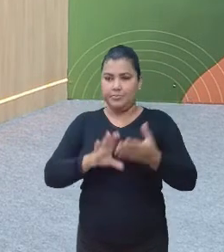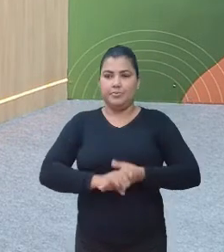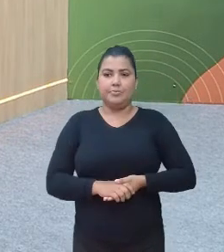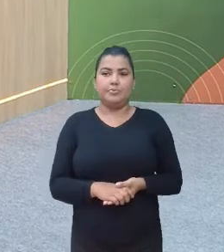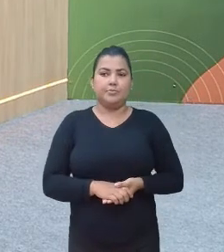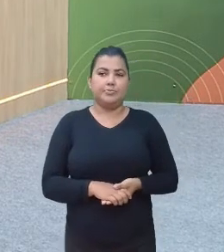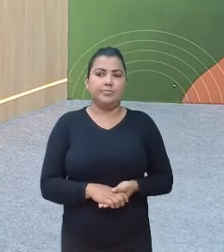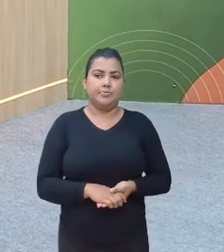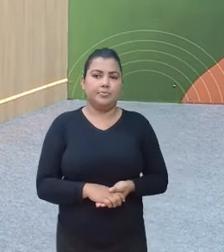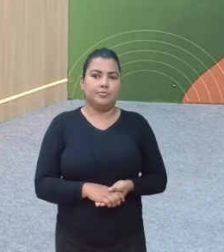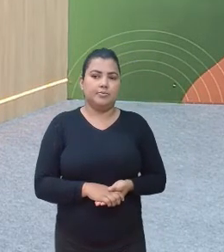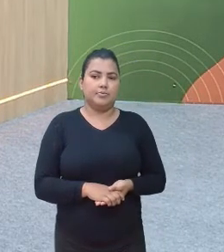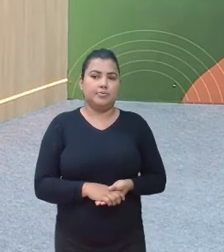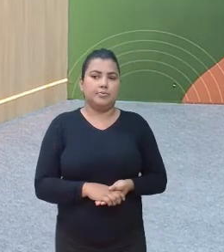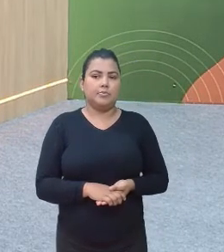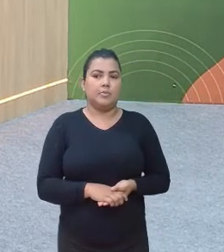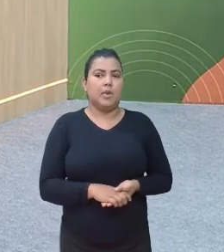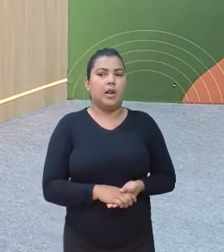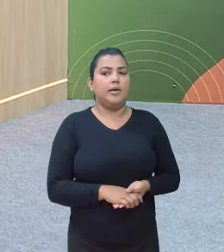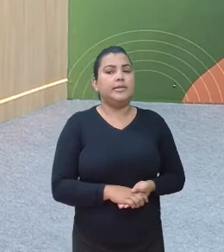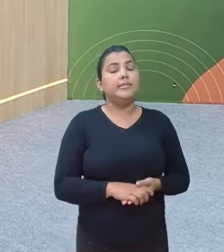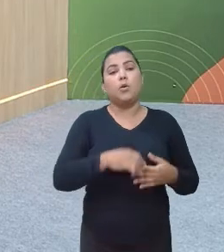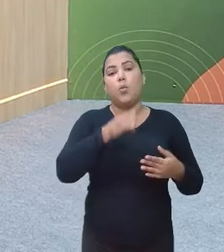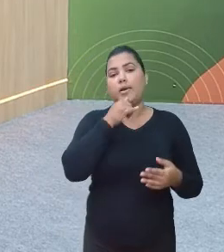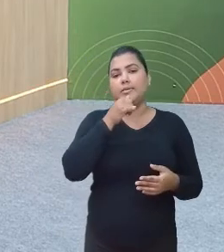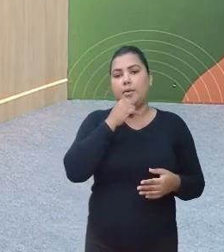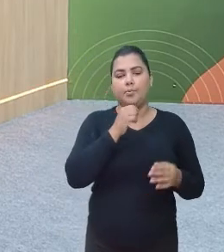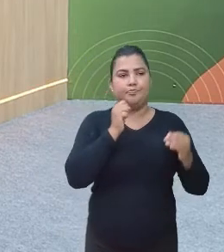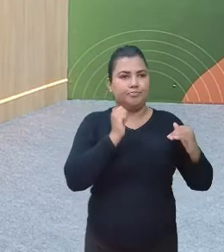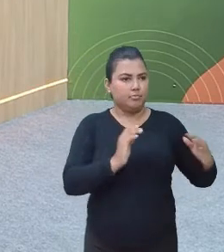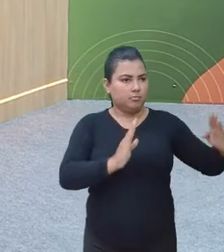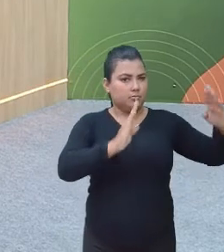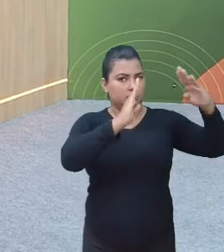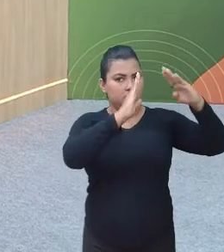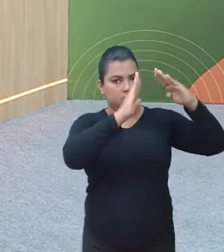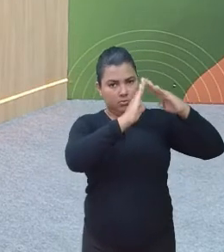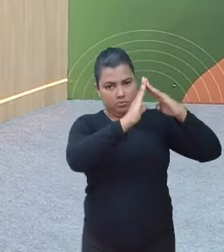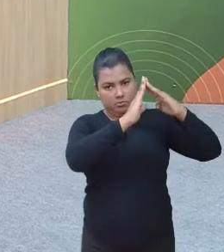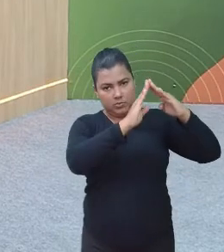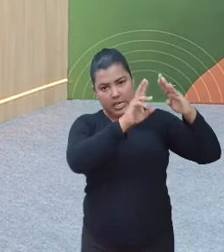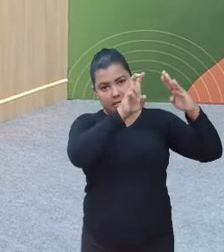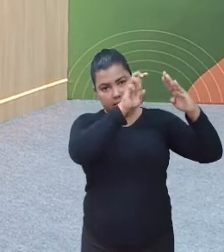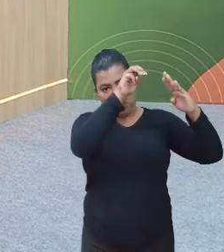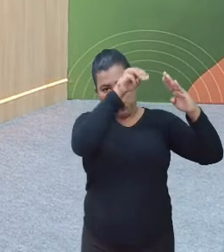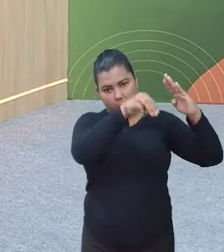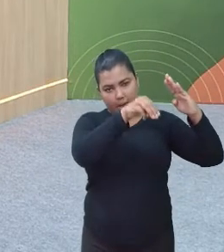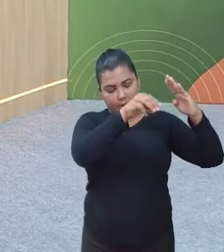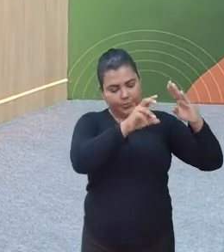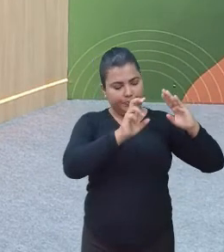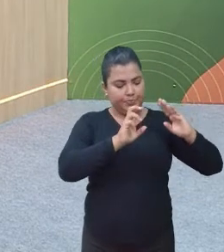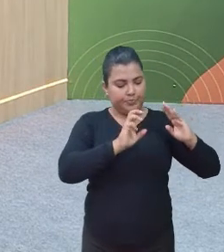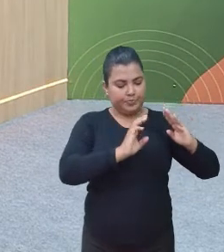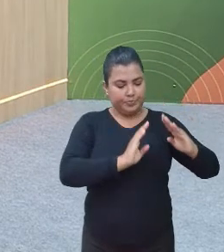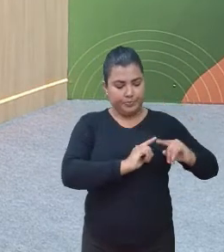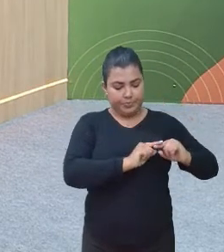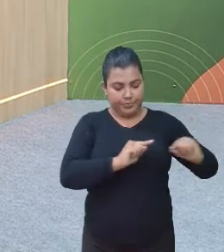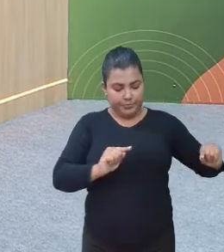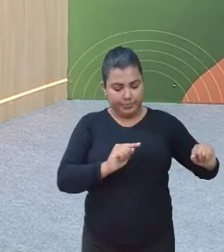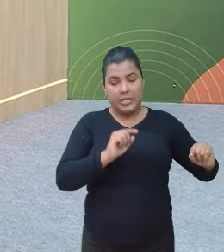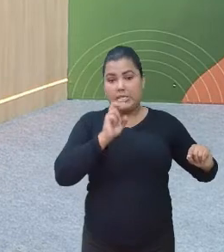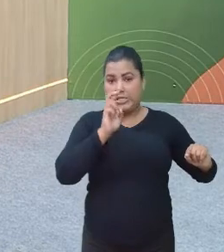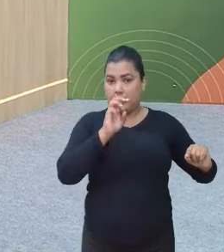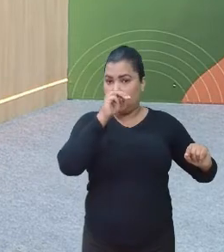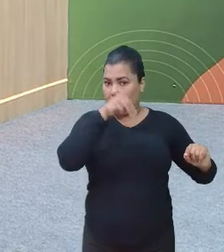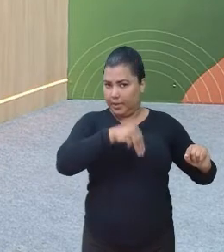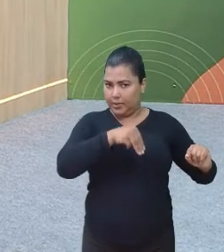original, tá certo? Então, vamos imaginar que a gente quer fazer esse desenho 20 vezes menor. Então, perceba que o que eu vou fazer aqui é